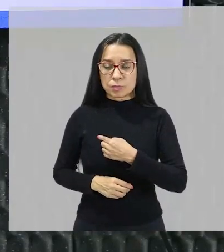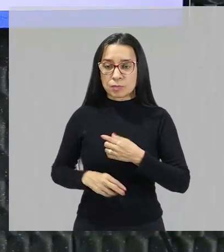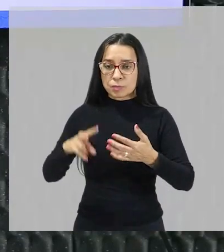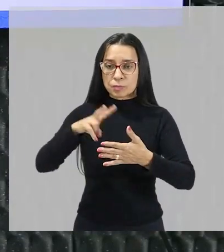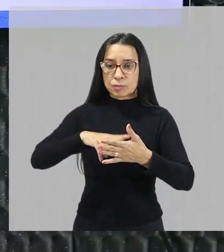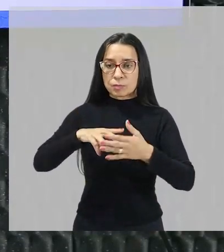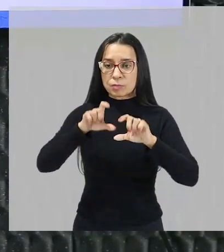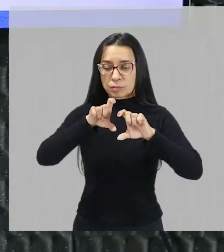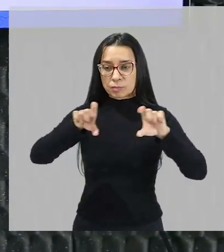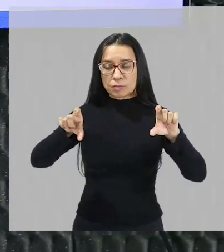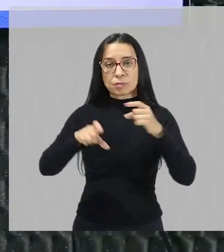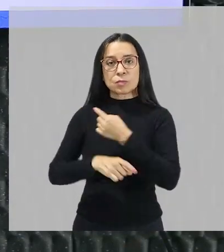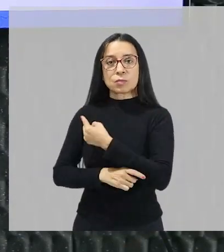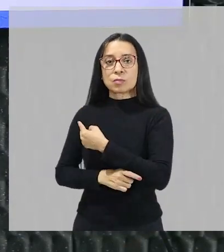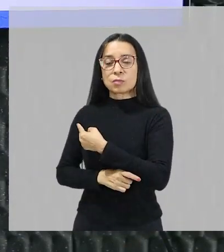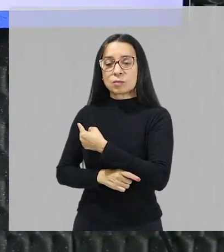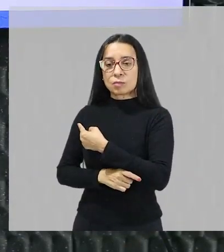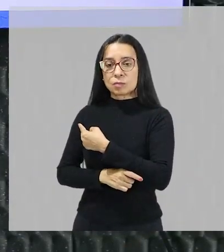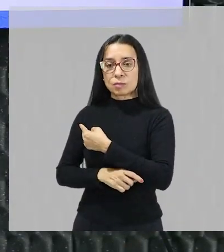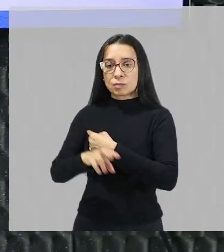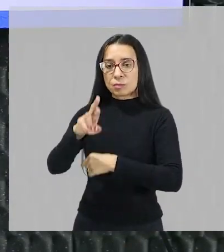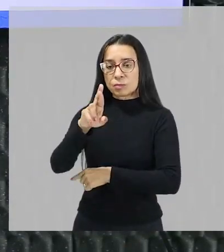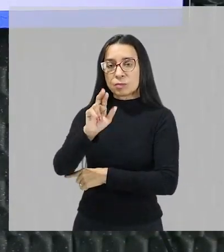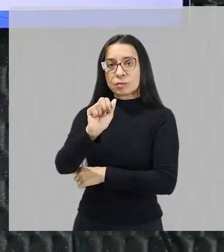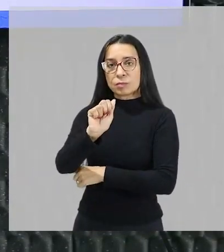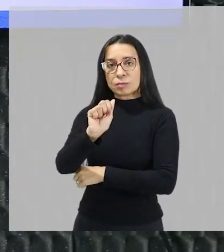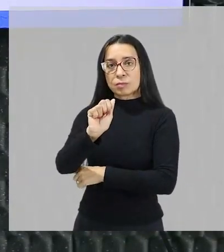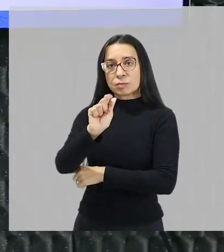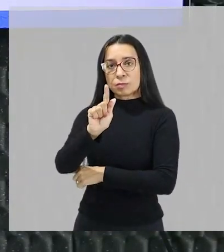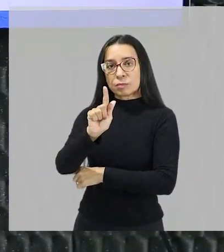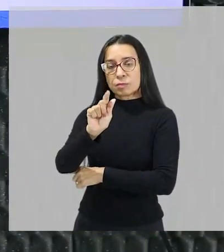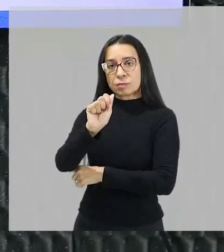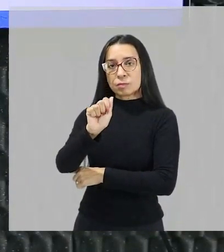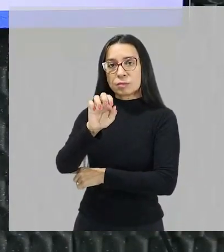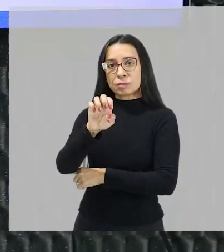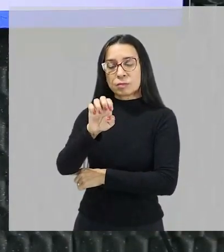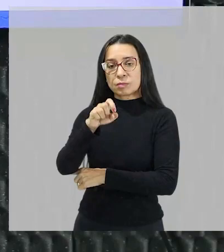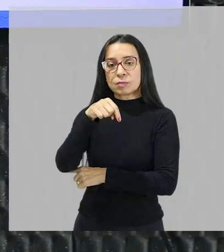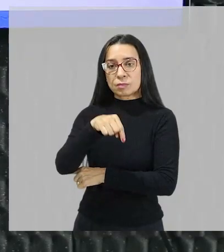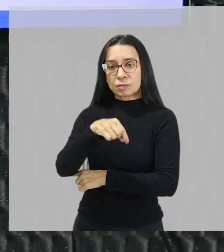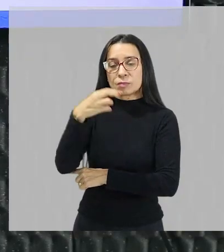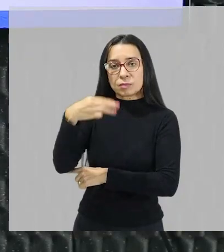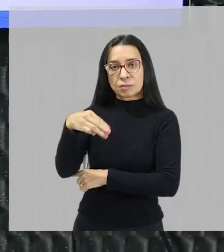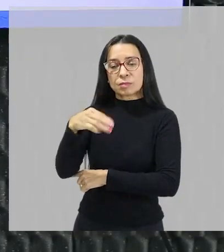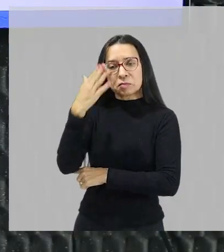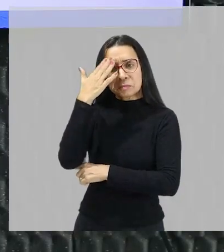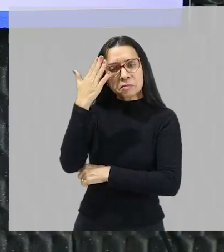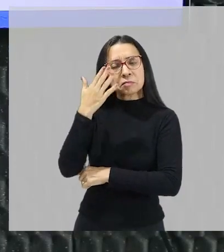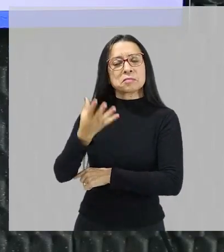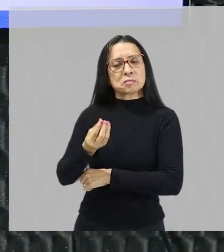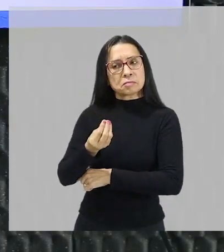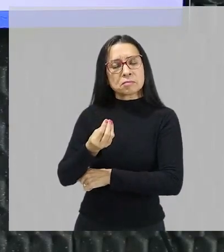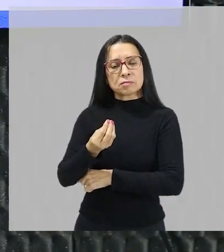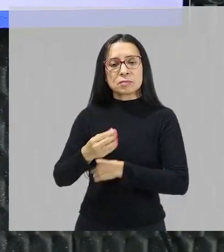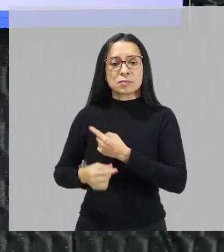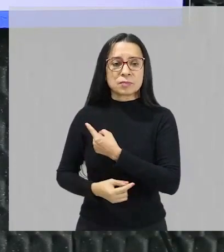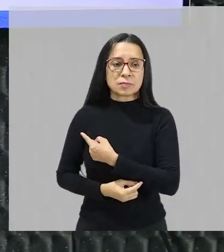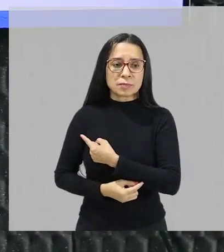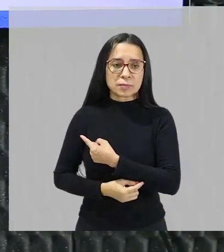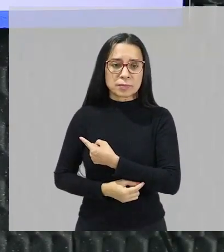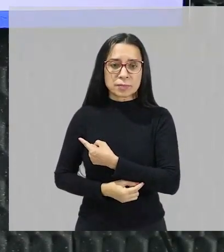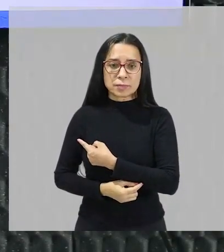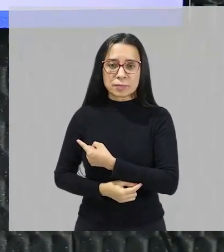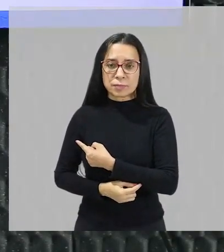reggae. Reggae é uma coisa que aqui no Maranhão muita gente entende bastante, né? E centenas de bandas. Clubes de reggae são encontrados